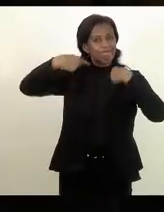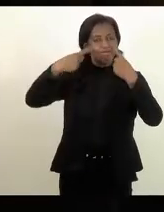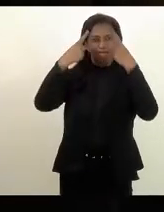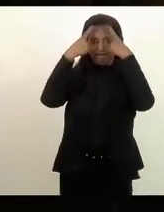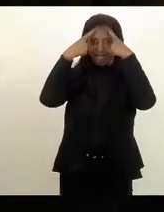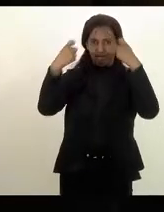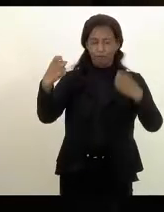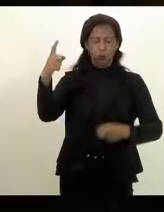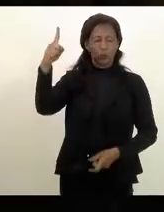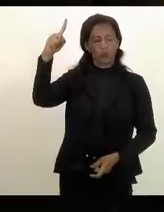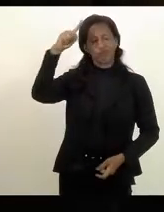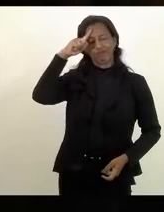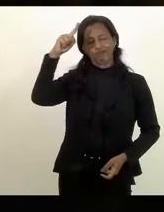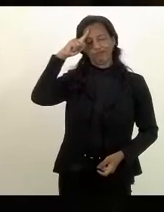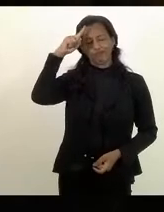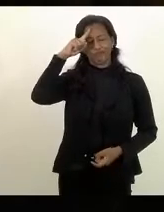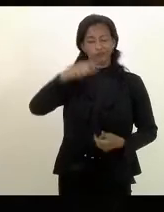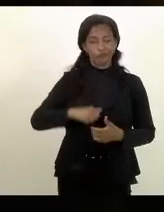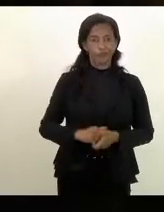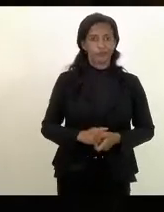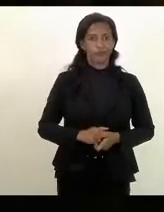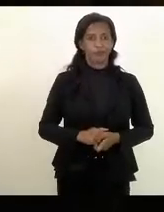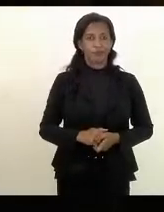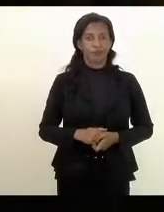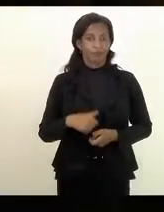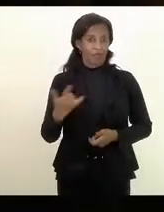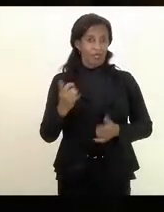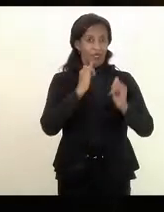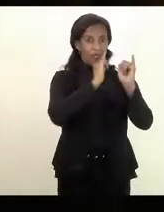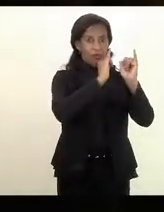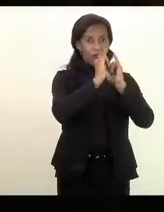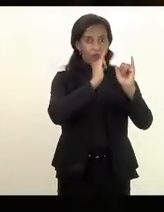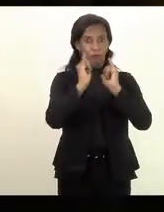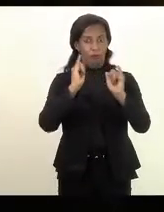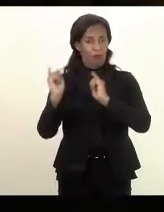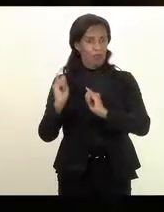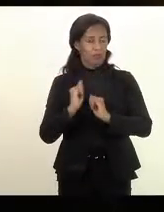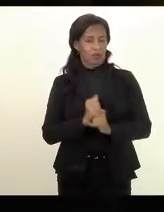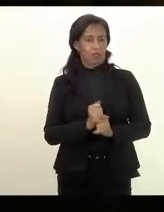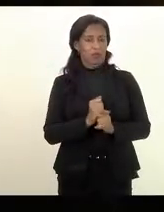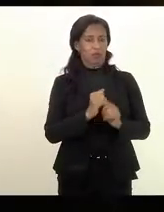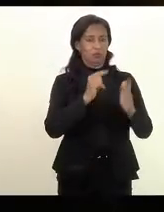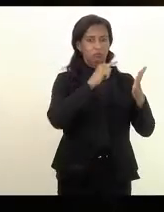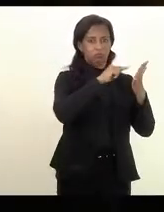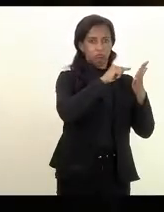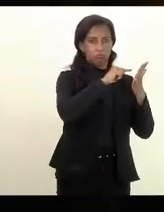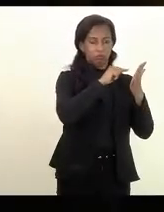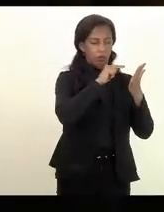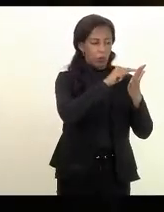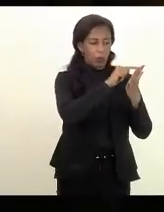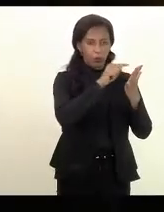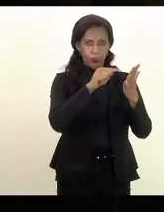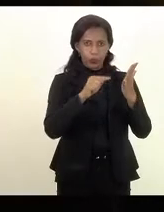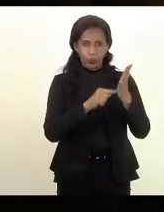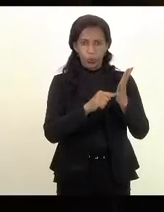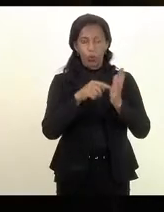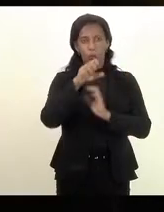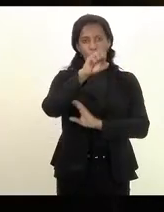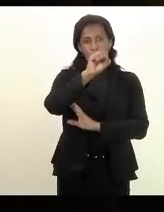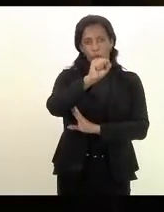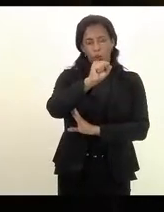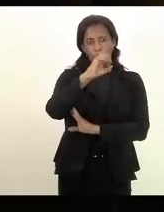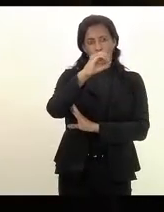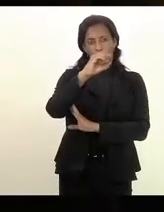prioritariamente e isso são dados inclusive apontados que 80 apontados que 80